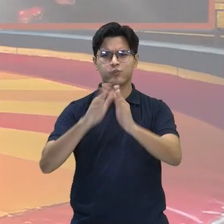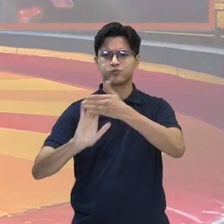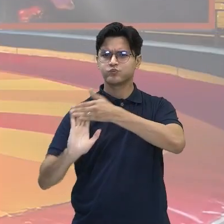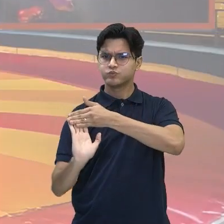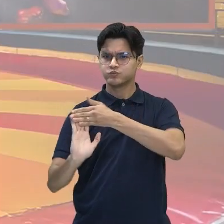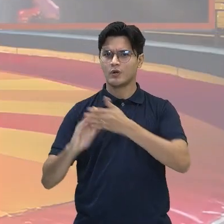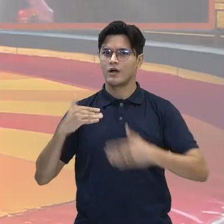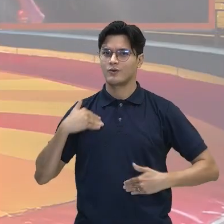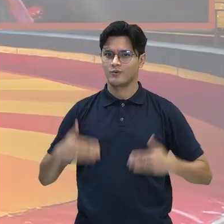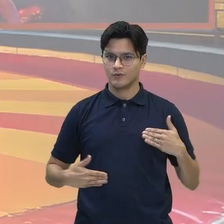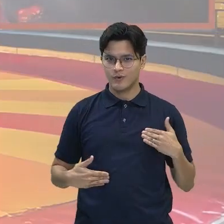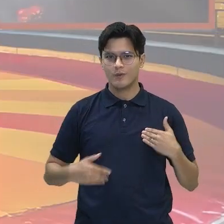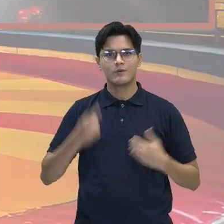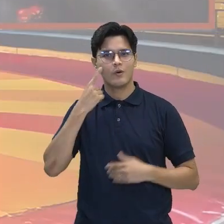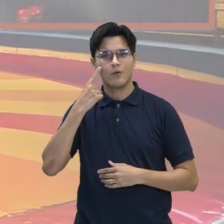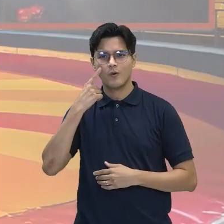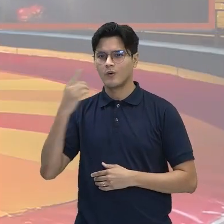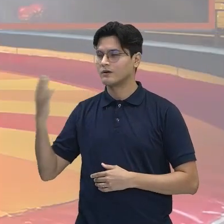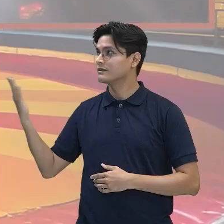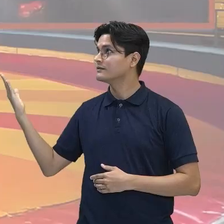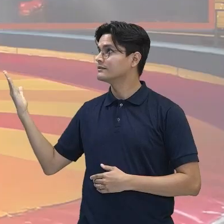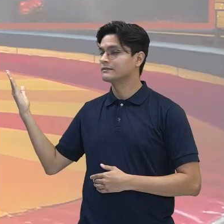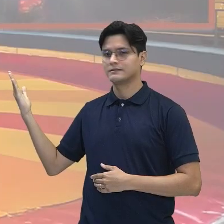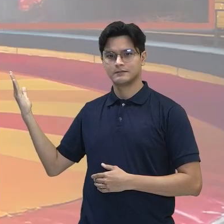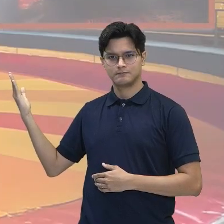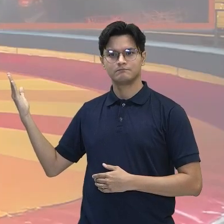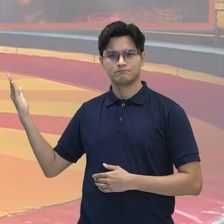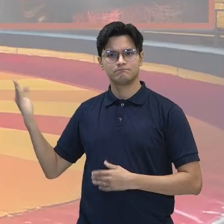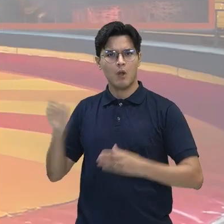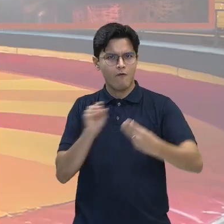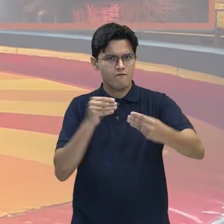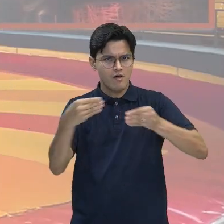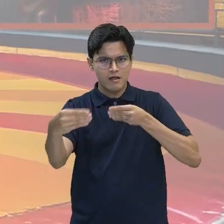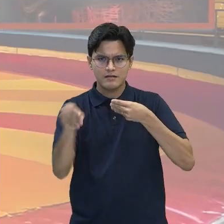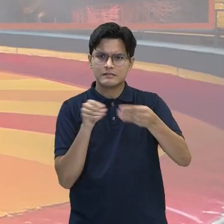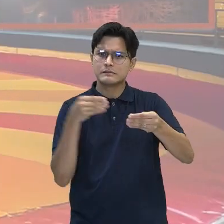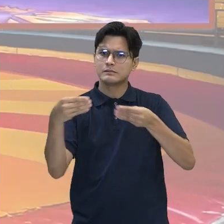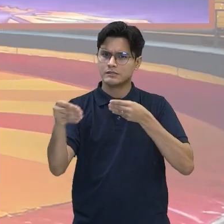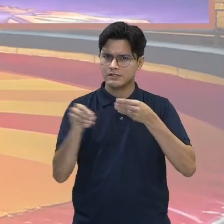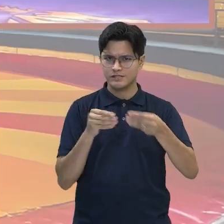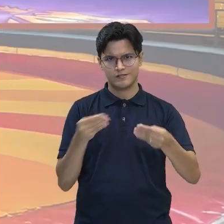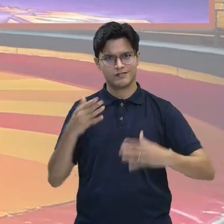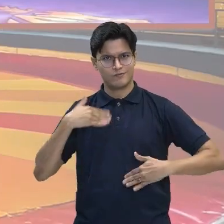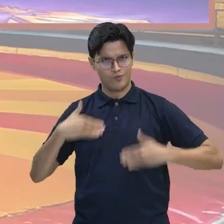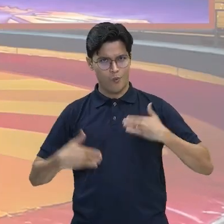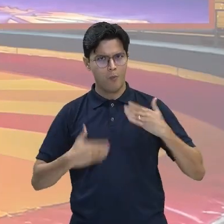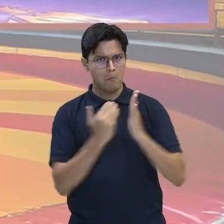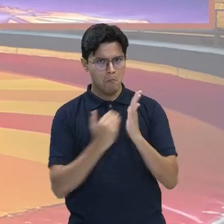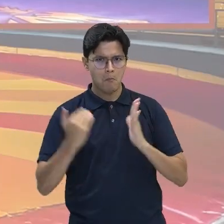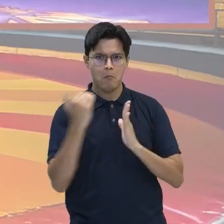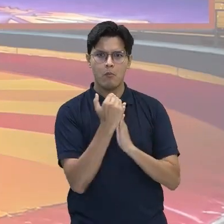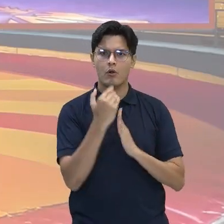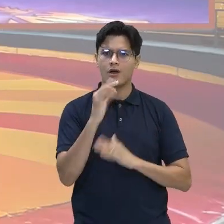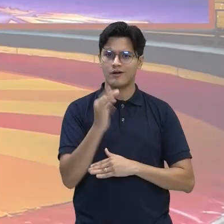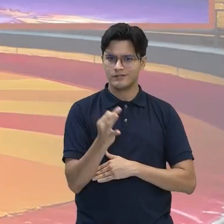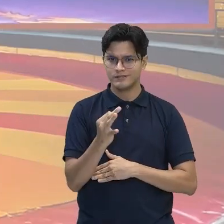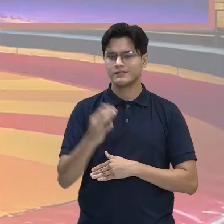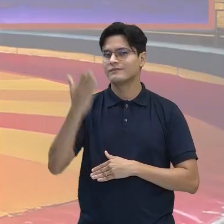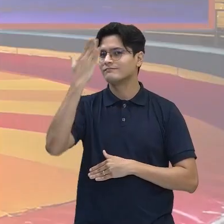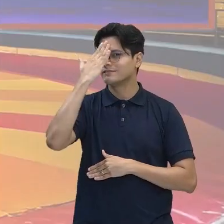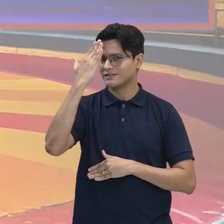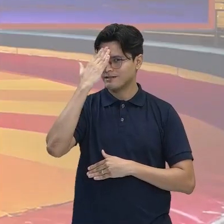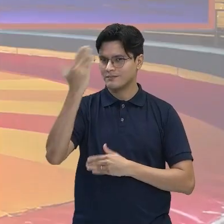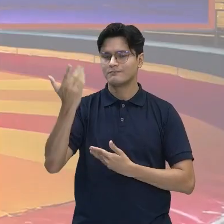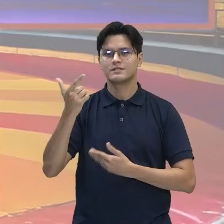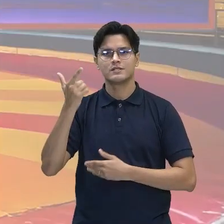a flexibilidade, né, dessa nossa ginasta circense. A gente sabe que para fazer